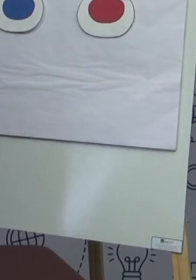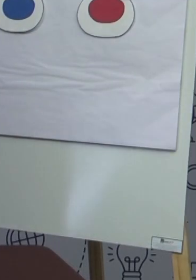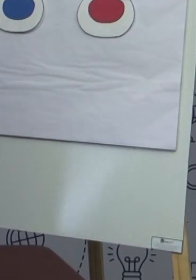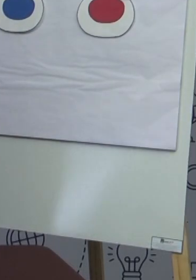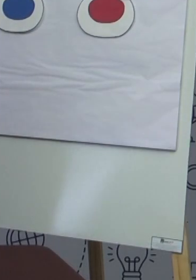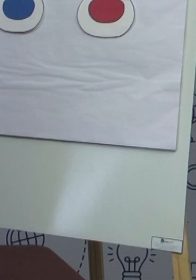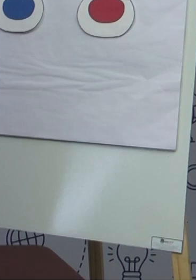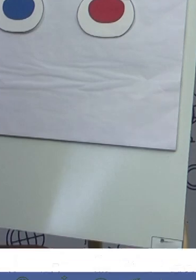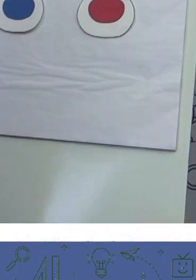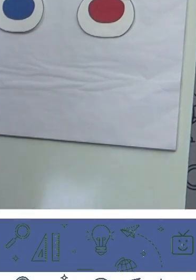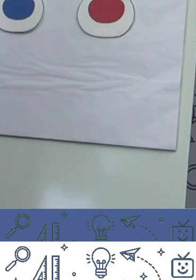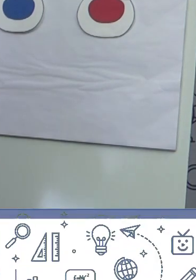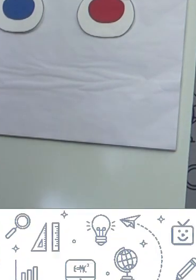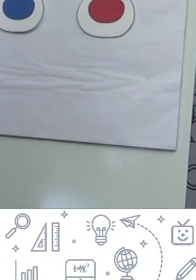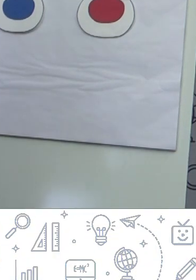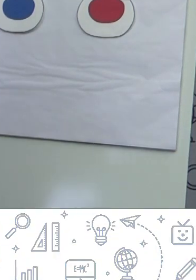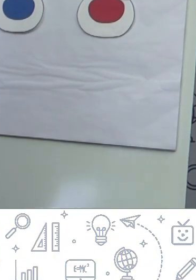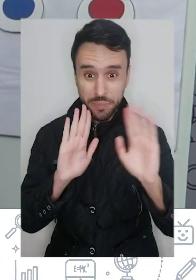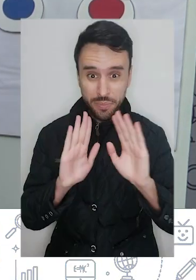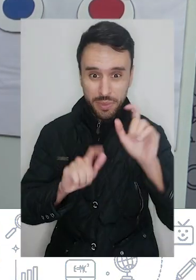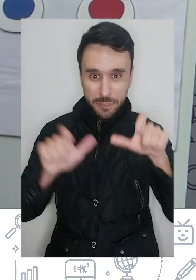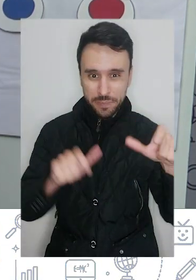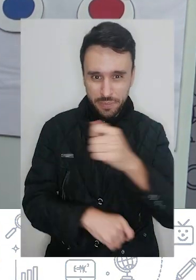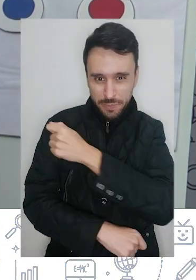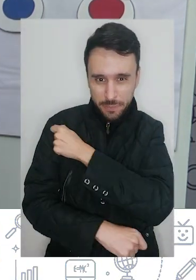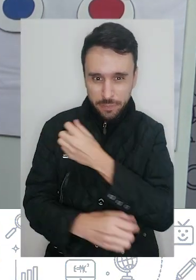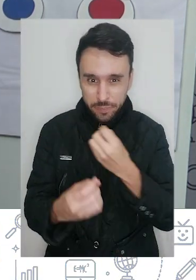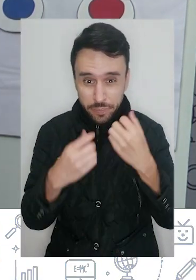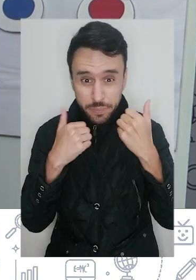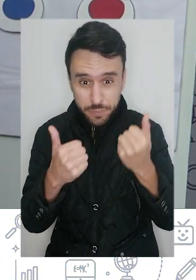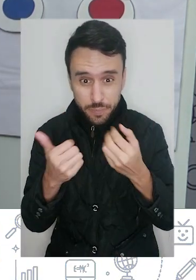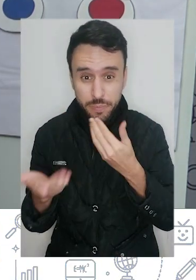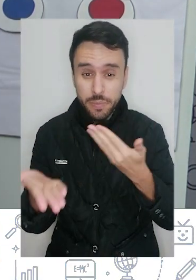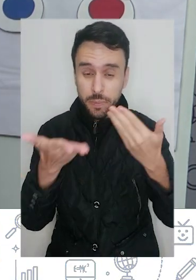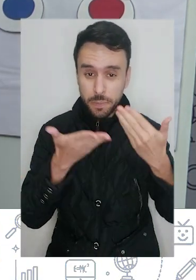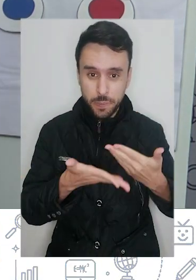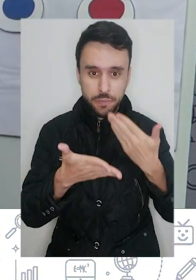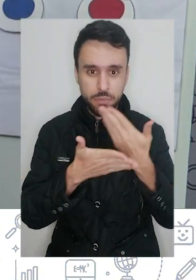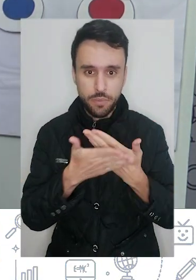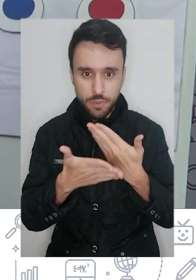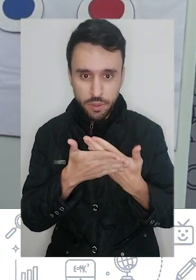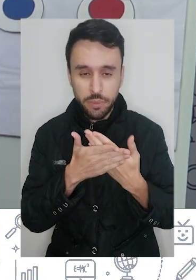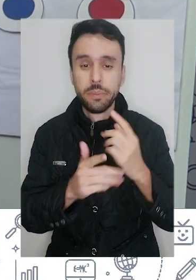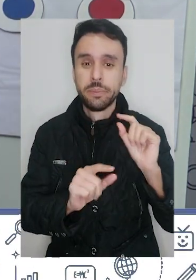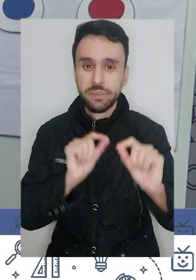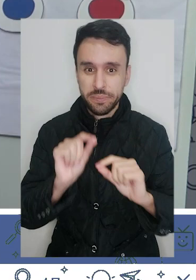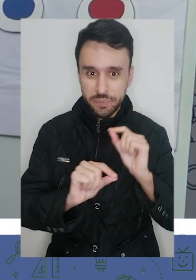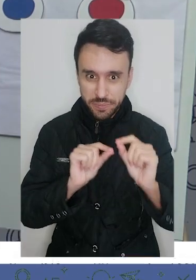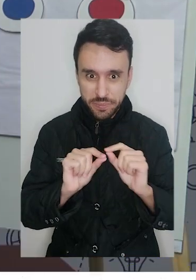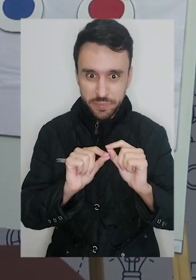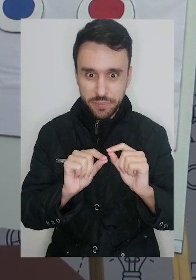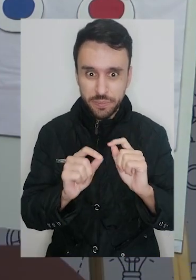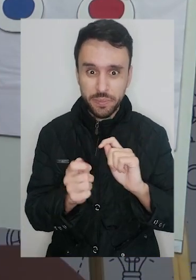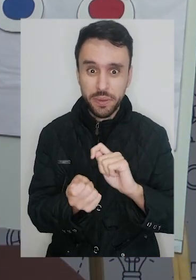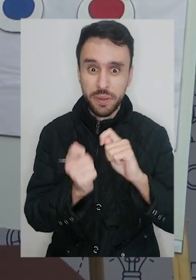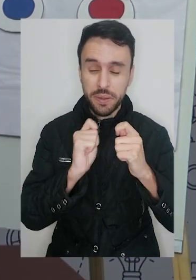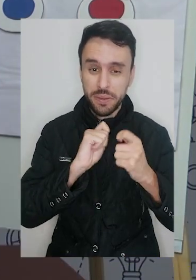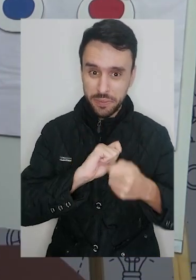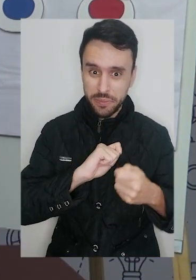Olá, estudantes, tudo bem com vocês? Bem-vindos para mais uma aula de